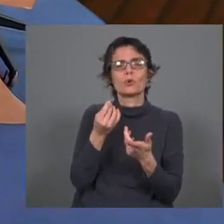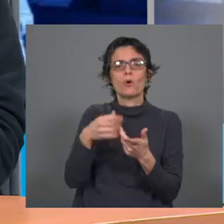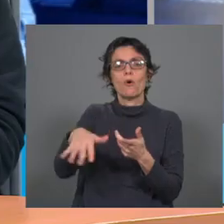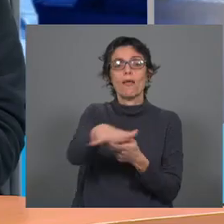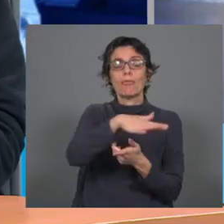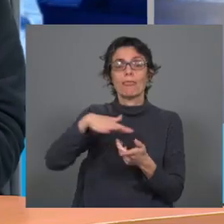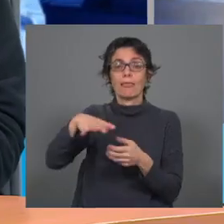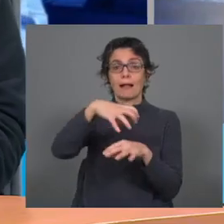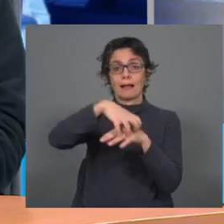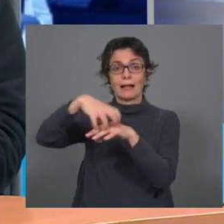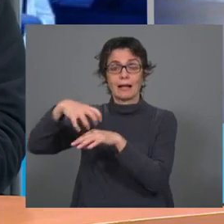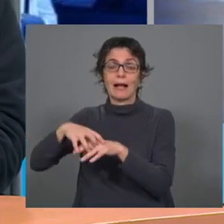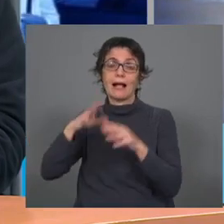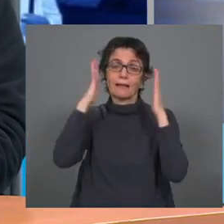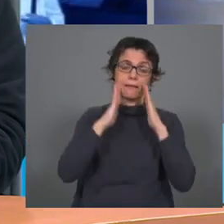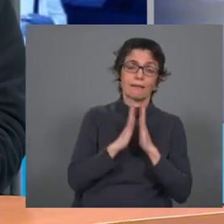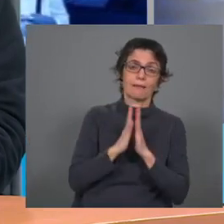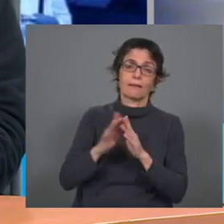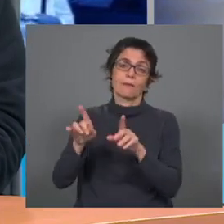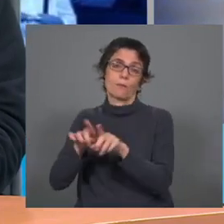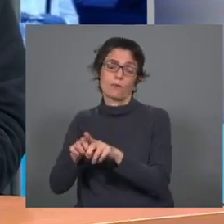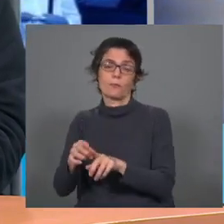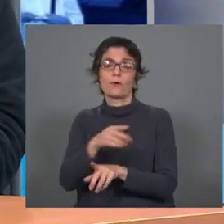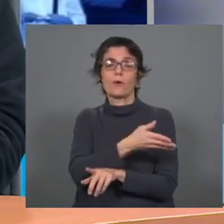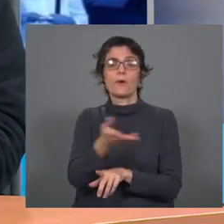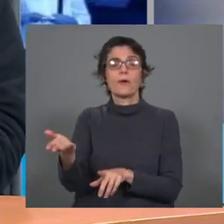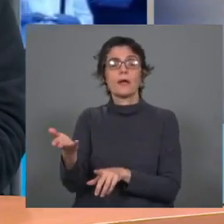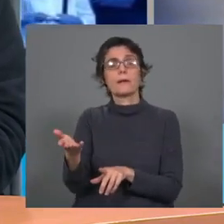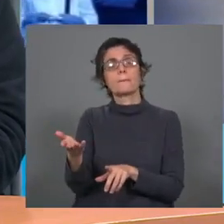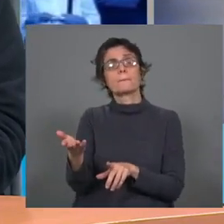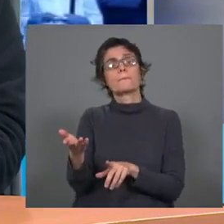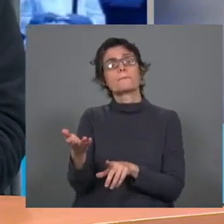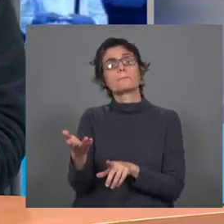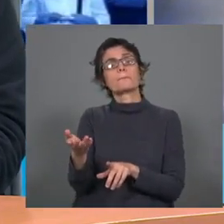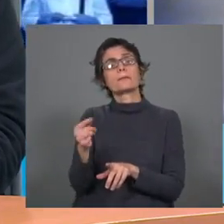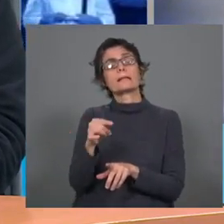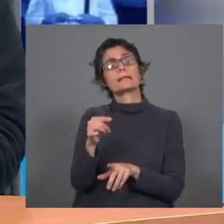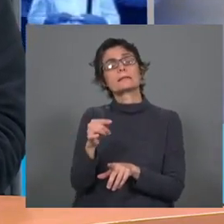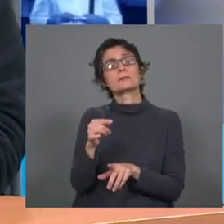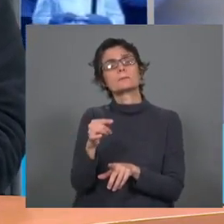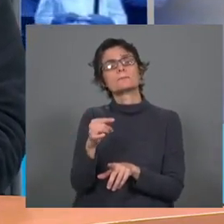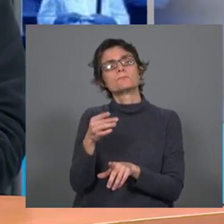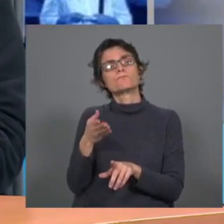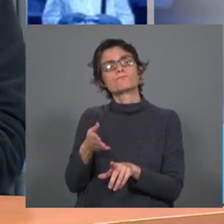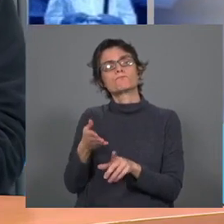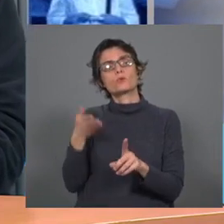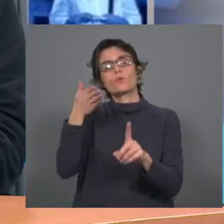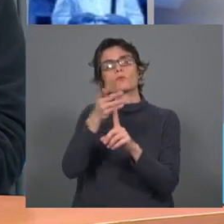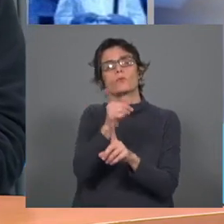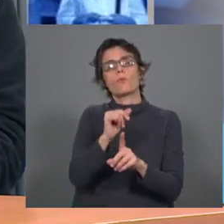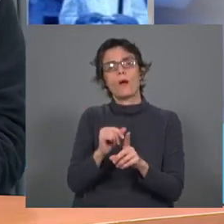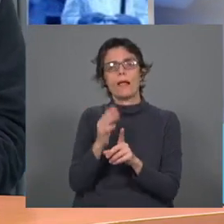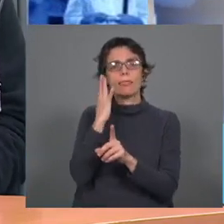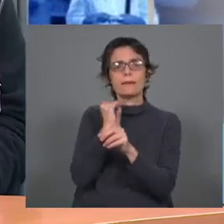das irmãs. O ponto fulcral destas atividades é a interação entre os jovens e os utentes que estão nessas